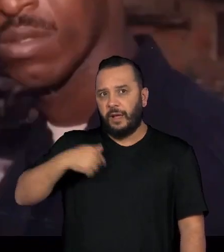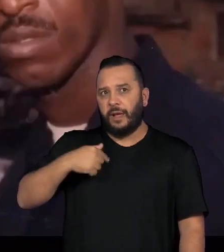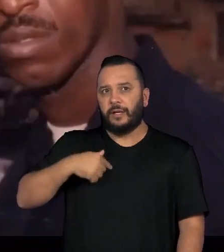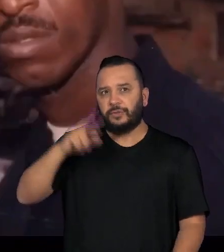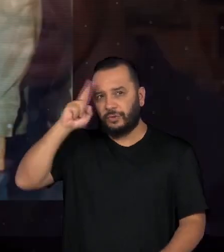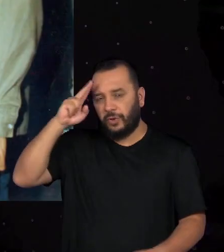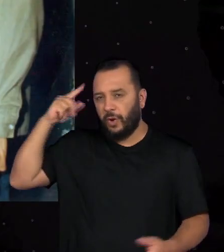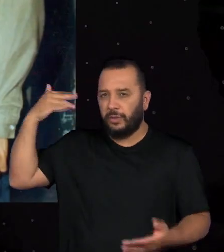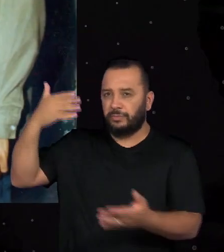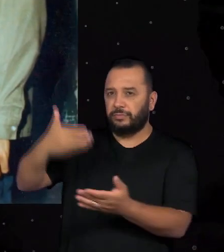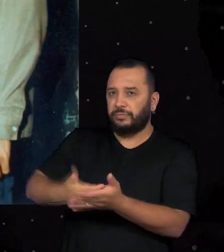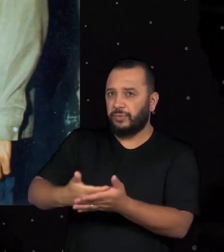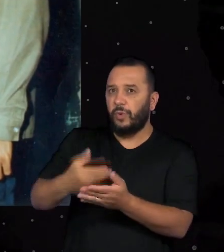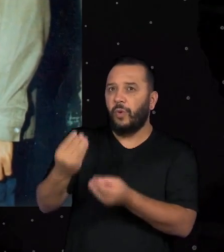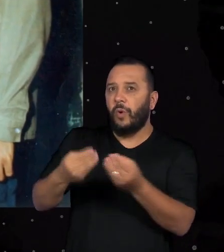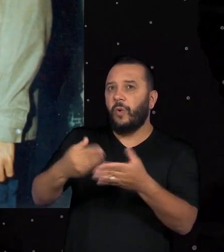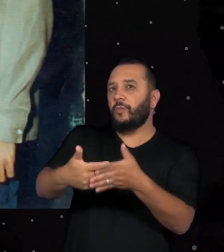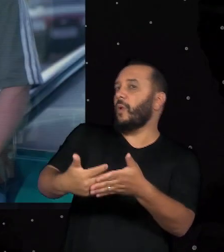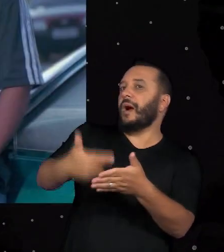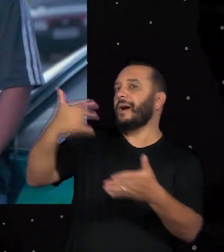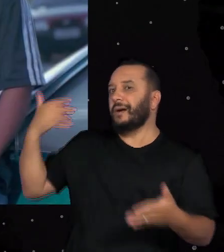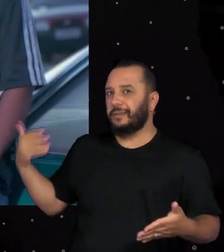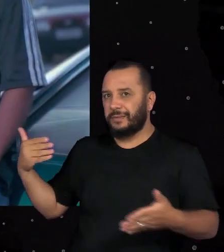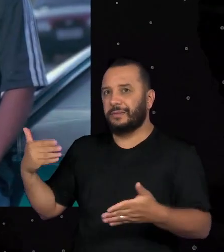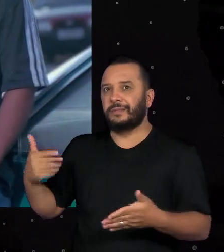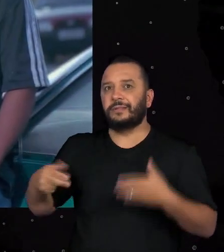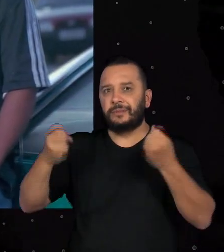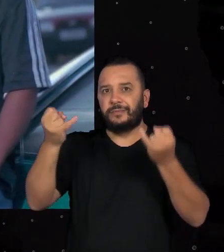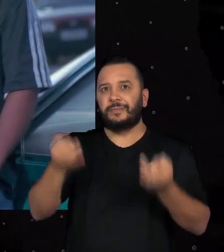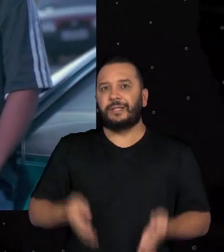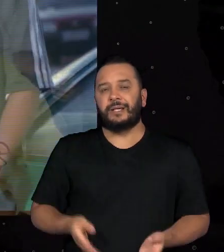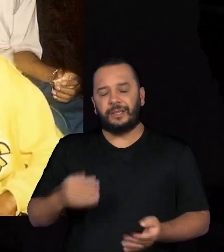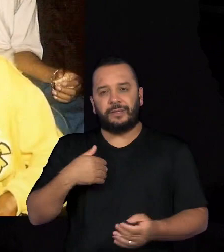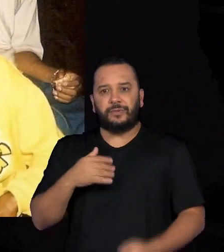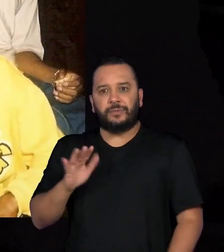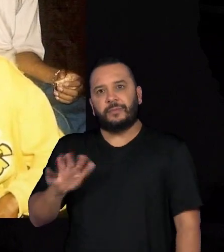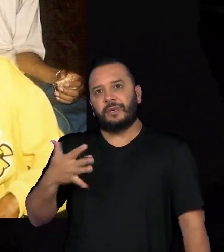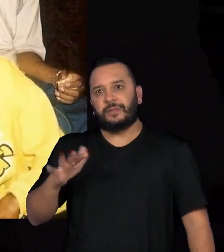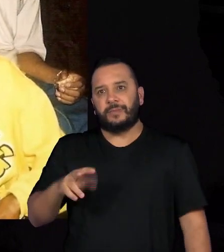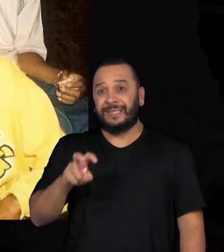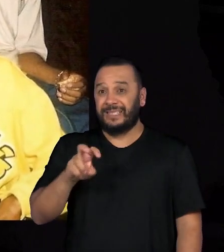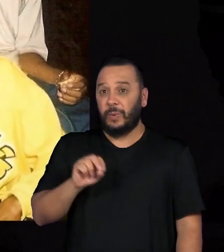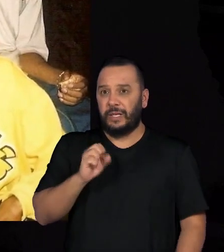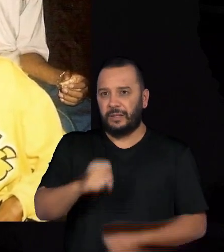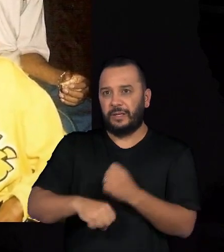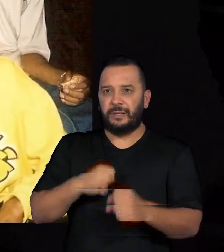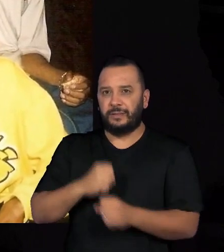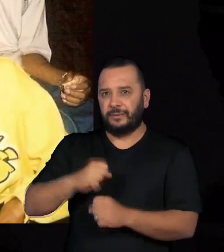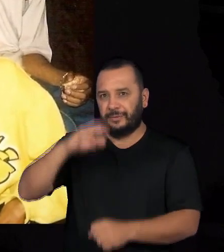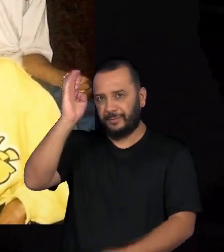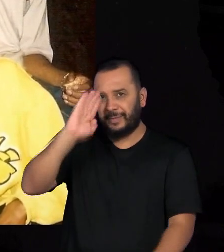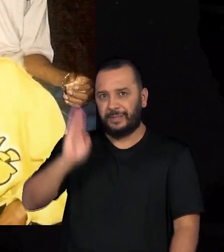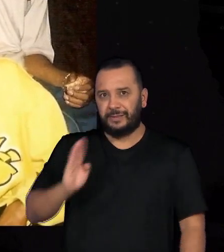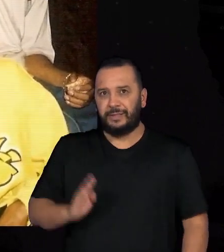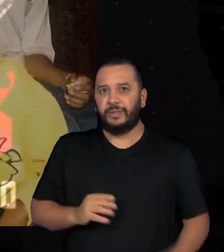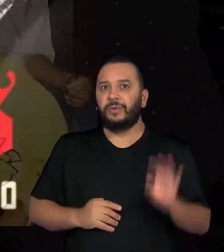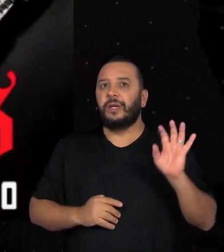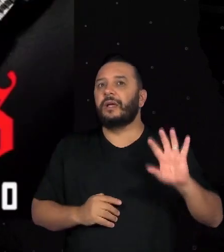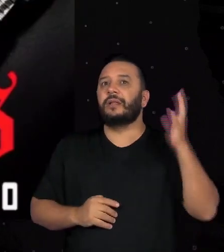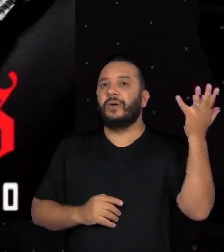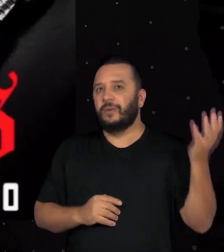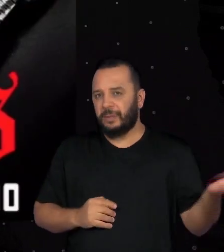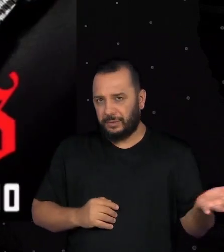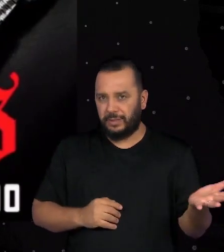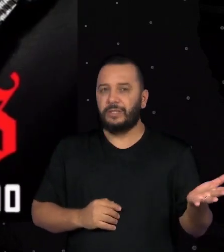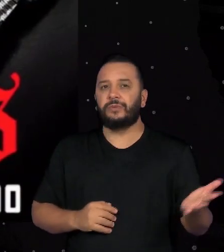começa um pouco antes disso. Então a gente tá falando de meio século aí de Brasil acontecendo de